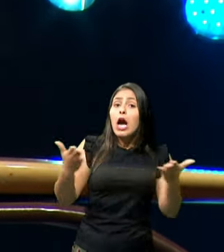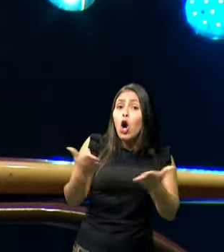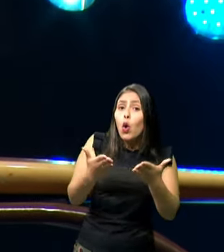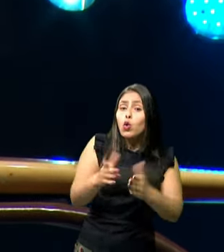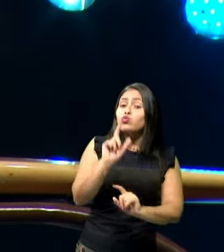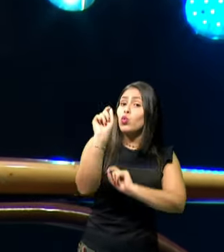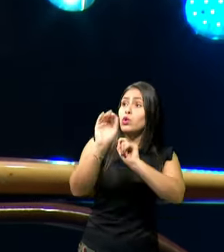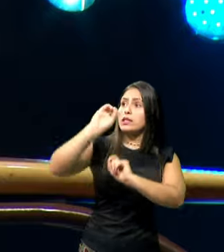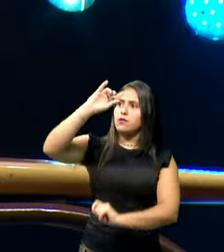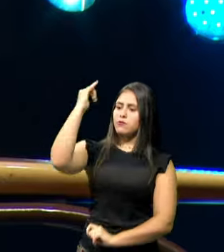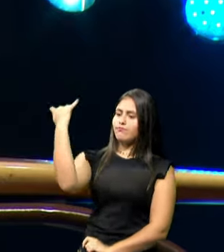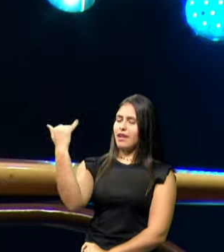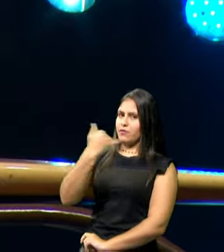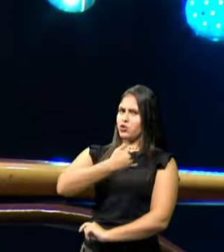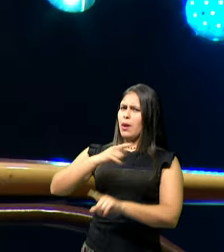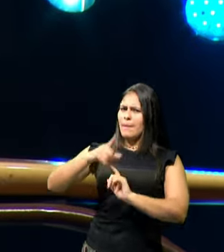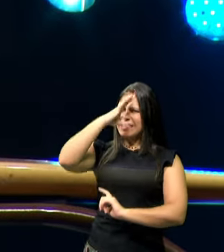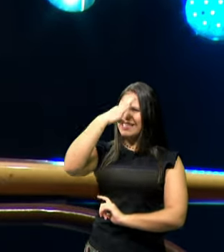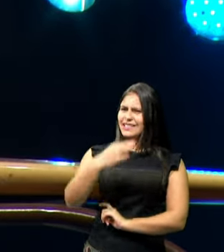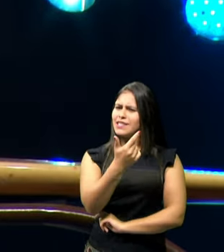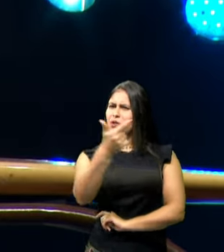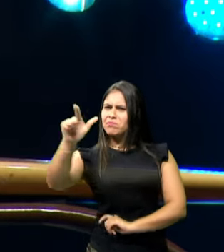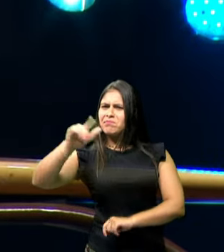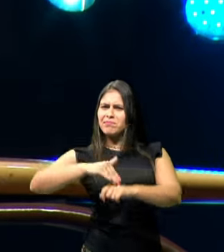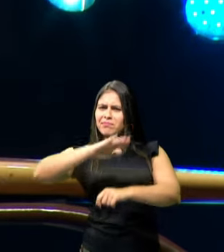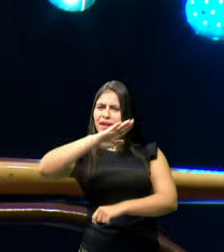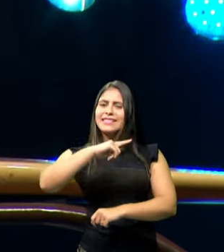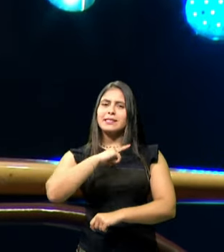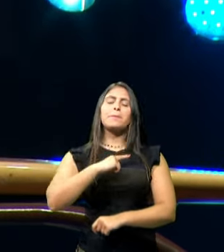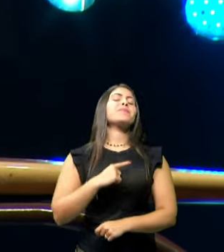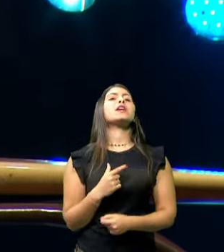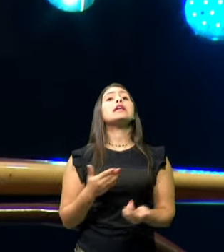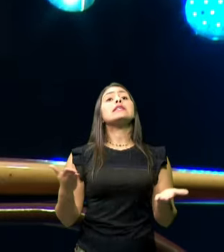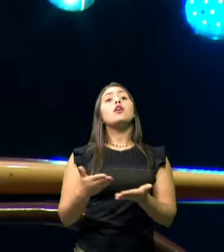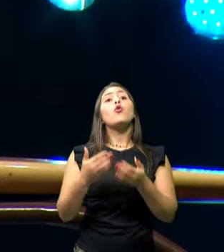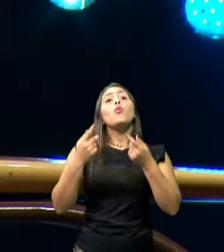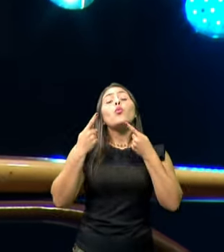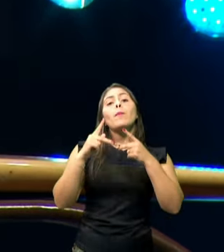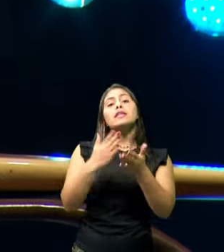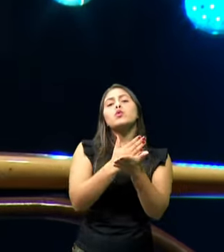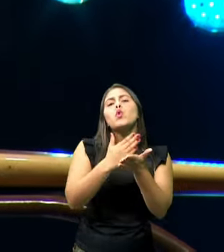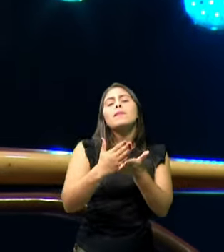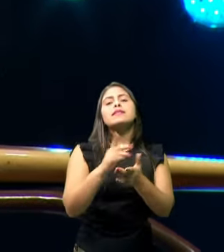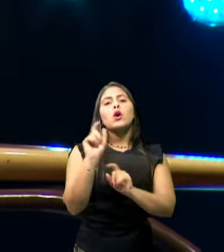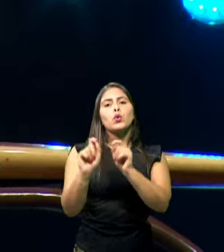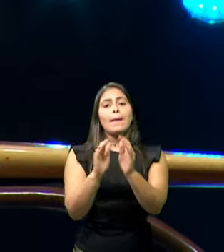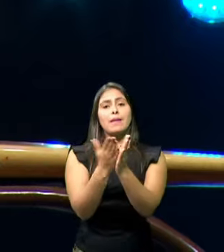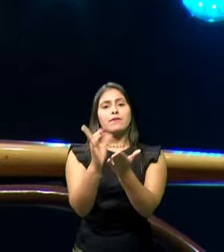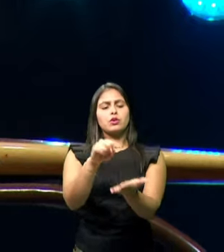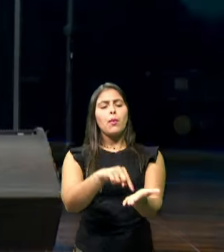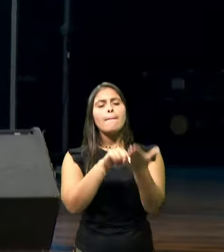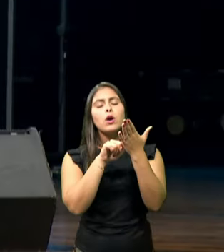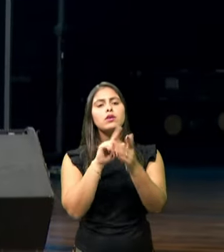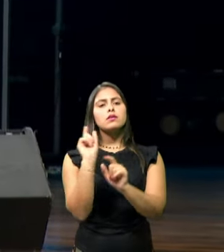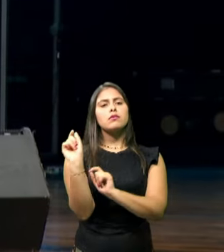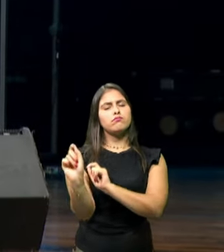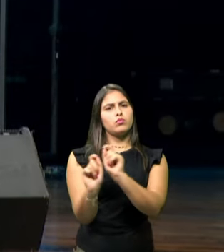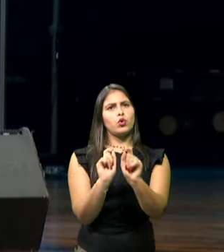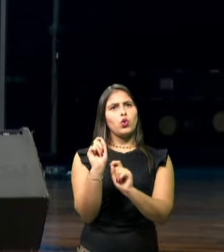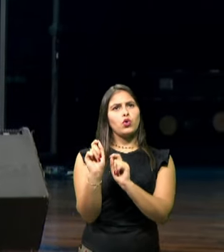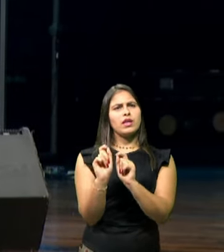mas eu tenho certeza que tem outros elementos. Eu vou começar com um texto. Quando a Bíblia está dizendo,